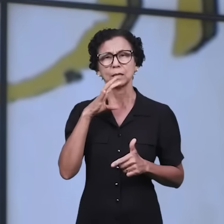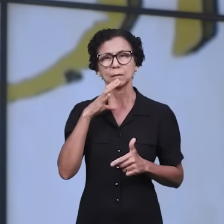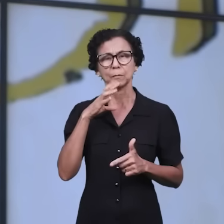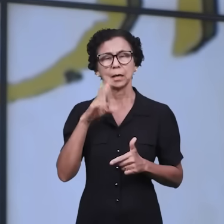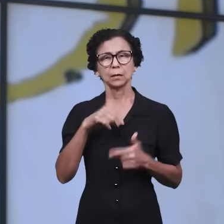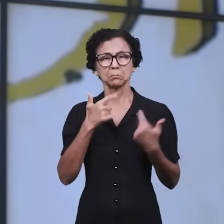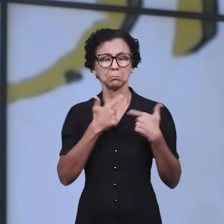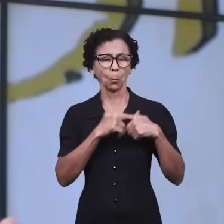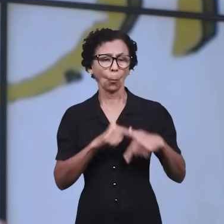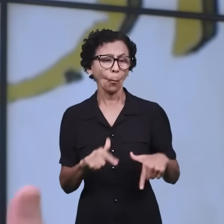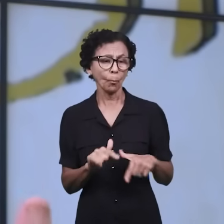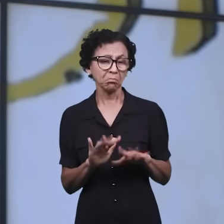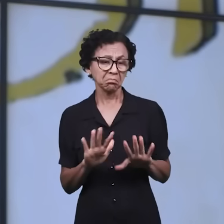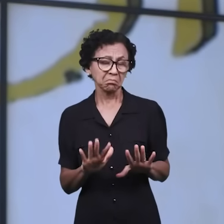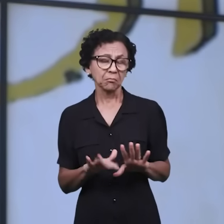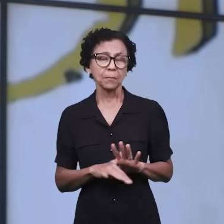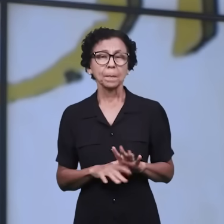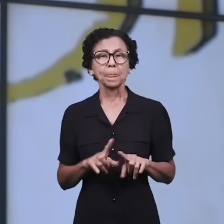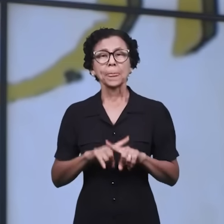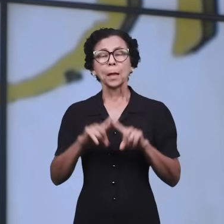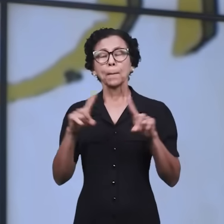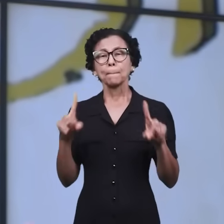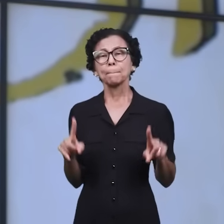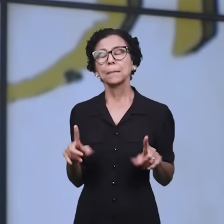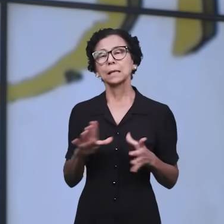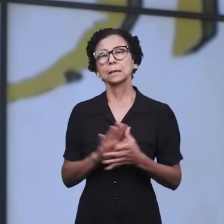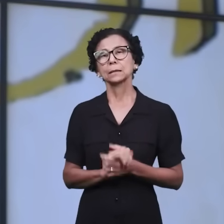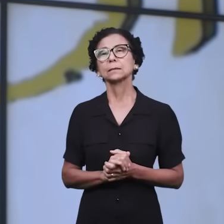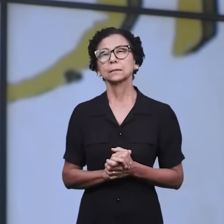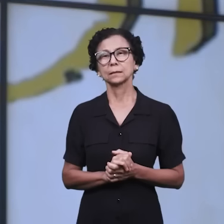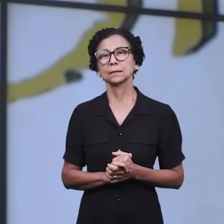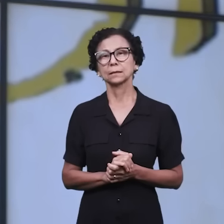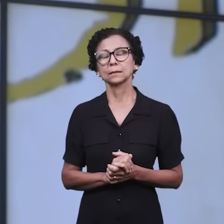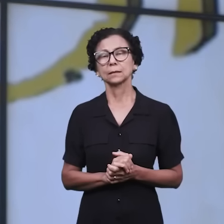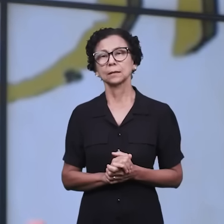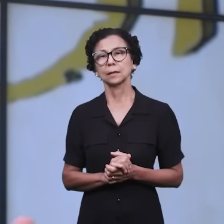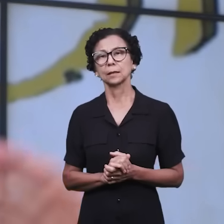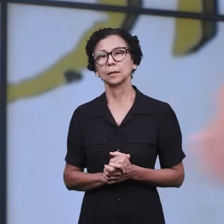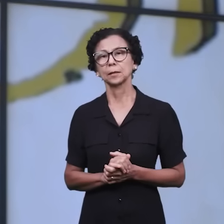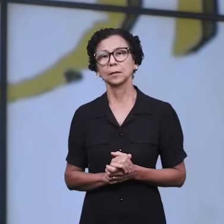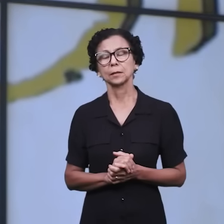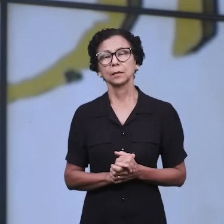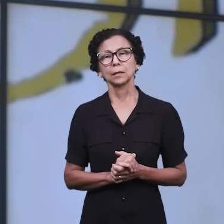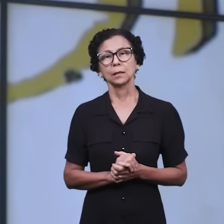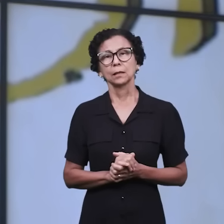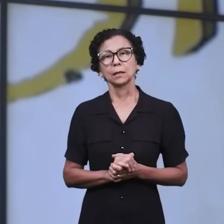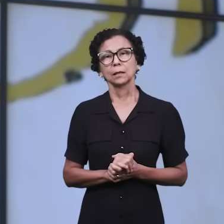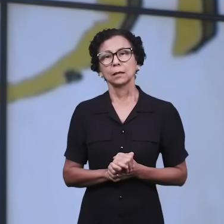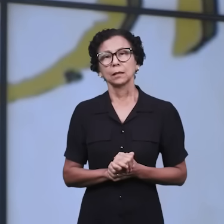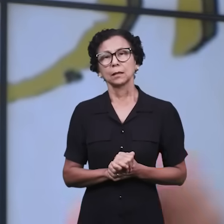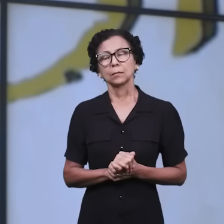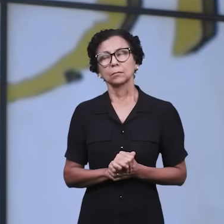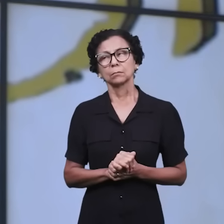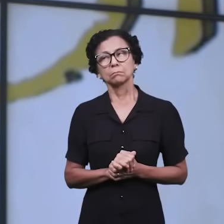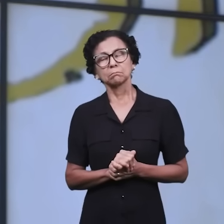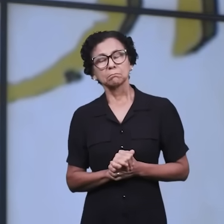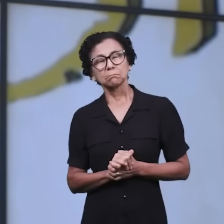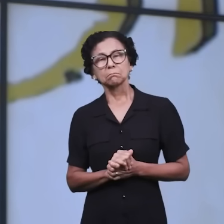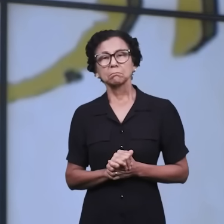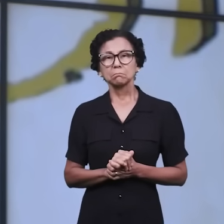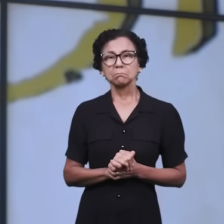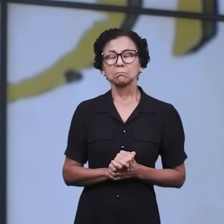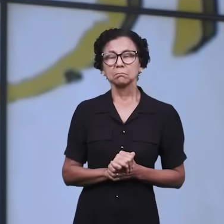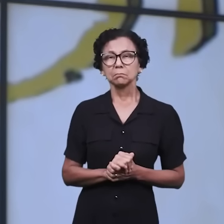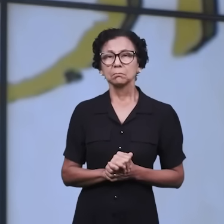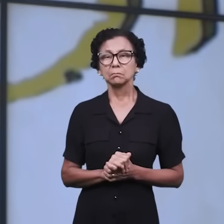gente observar pelo lado racional, pelo lado da razão, né? Paulo, que escreve aqui, ele está dizendo que a